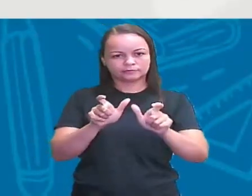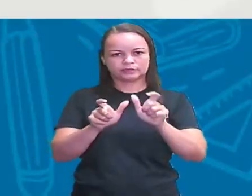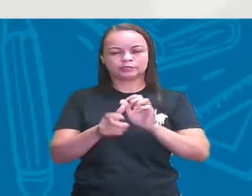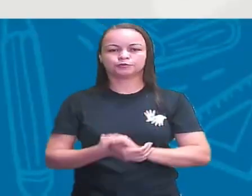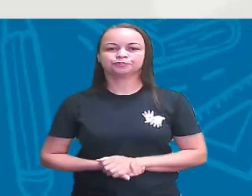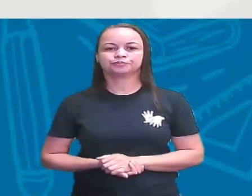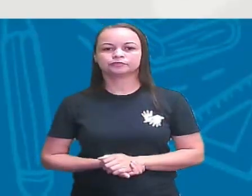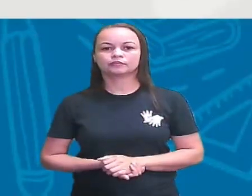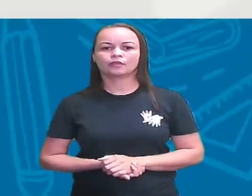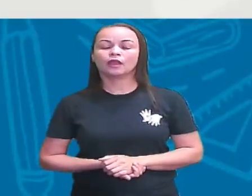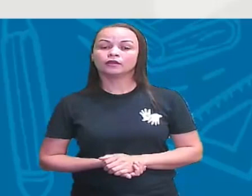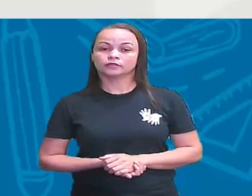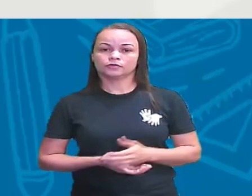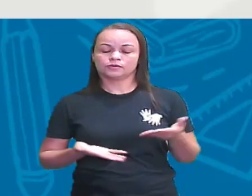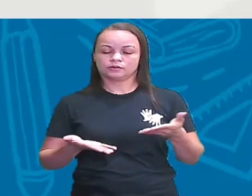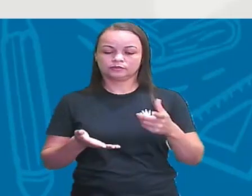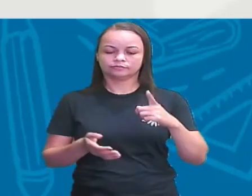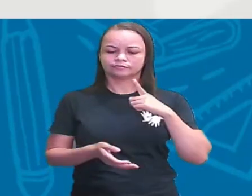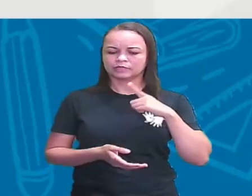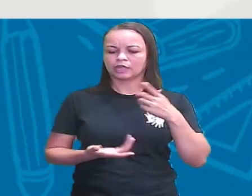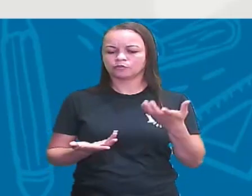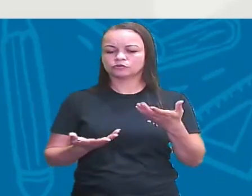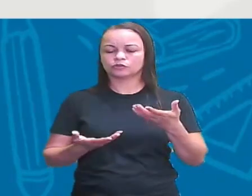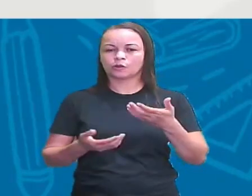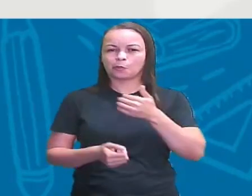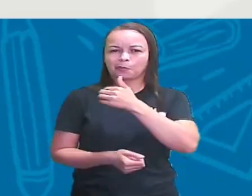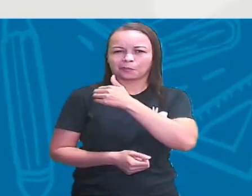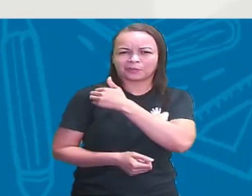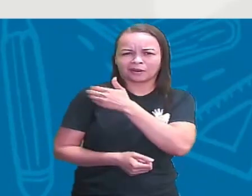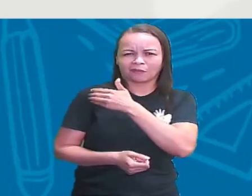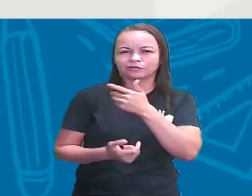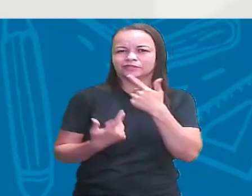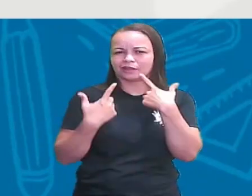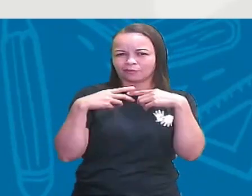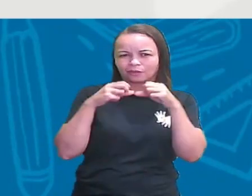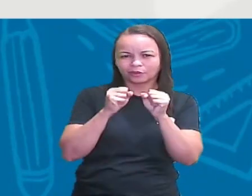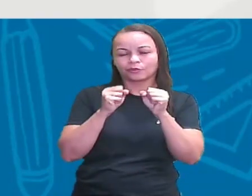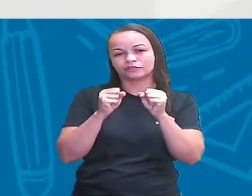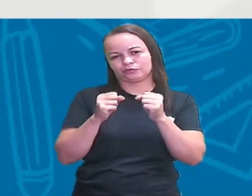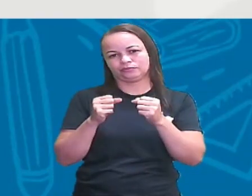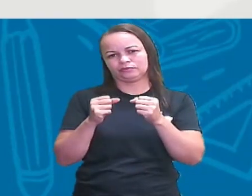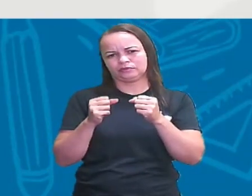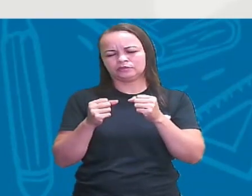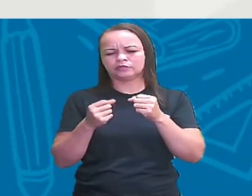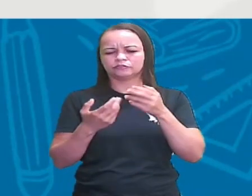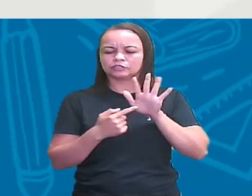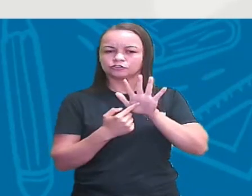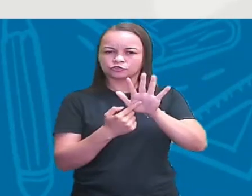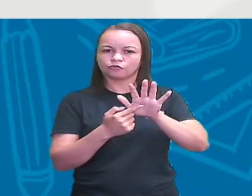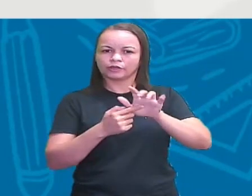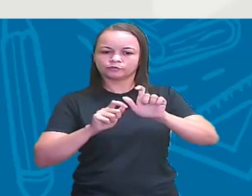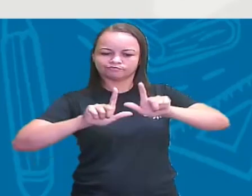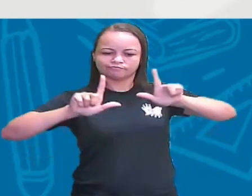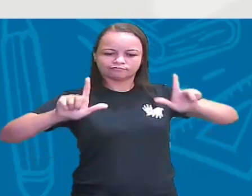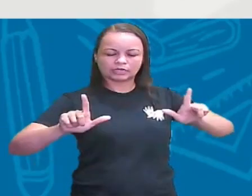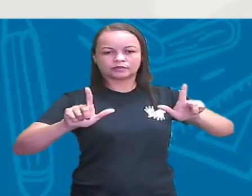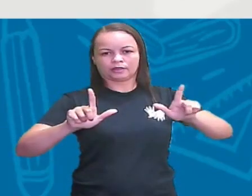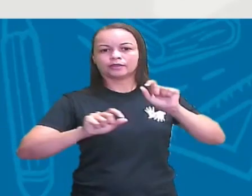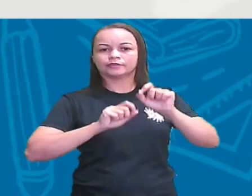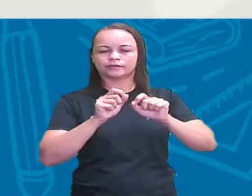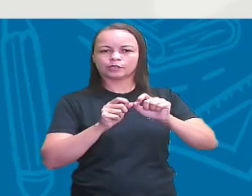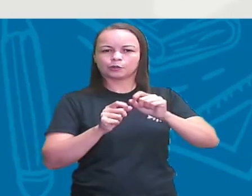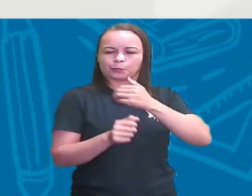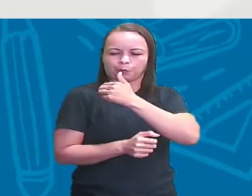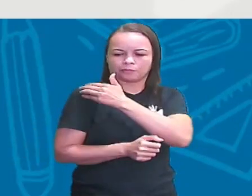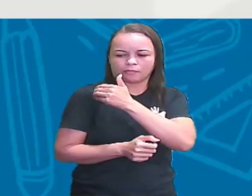temos aqui, não é, preconceito linguístico. Vocês estão acompanhando na tela que o preconceito linguístico,